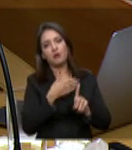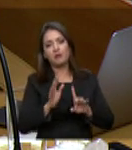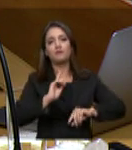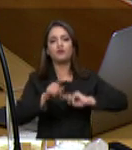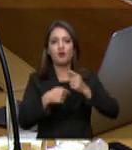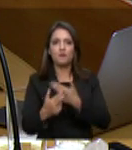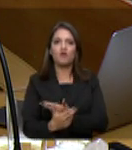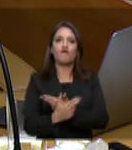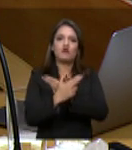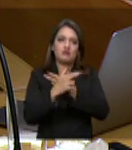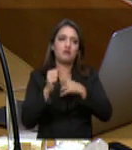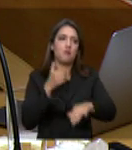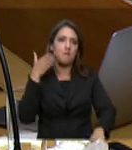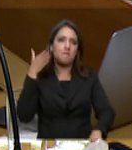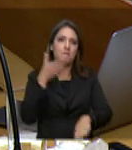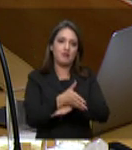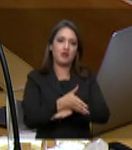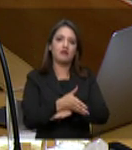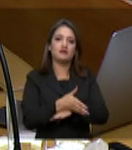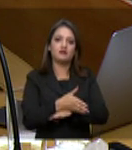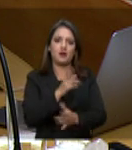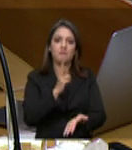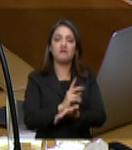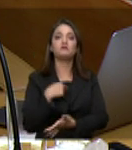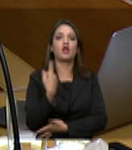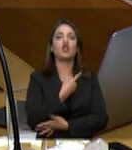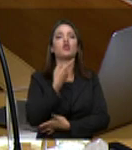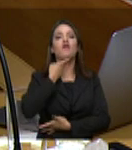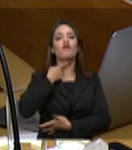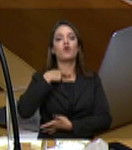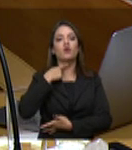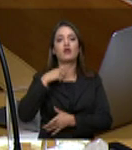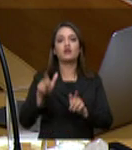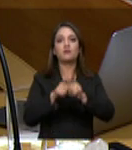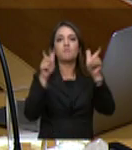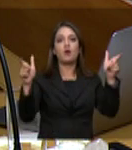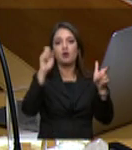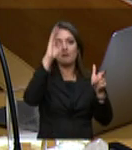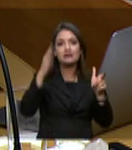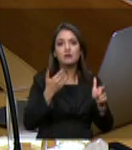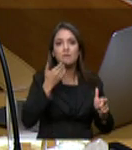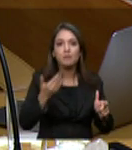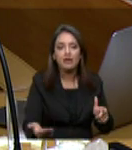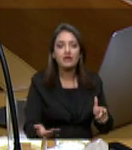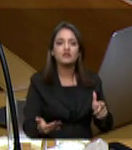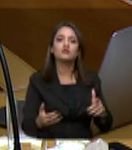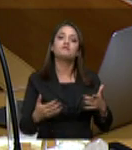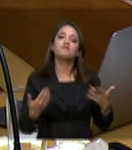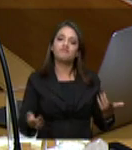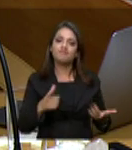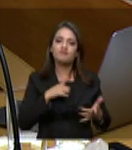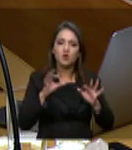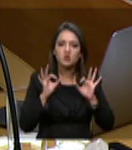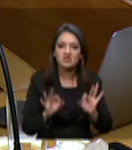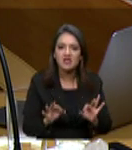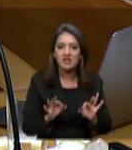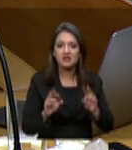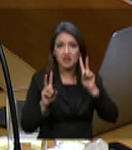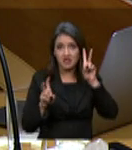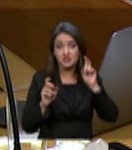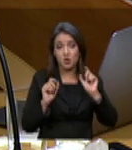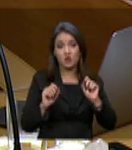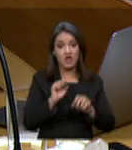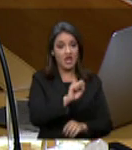forças armadas podem intervir é isso que nós queremos a maioria dos brasileiros pede isso Tenho certeza absoluta